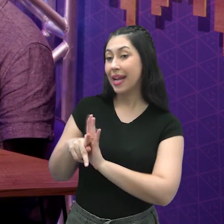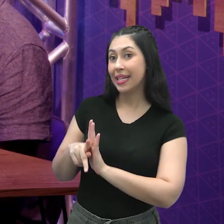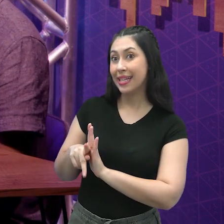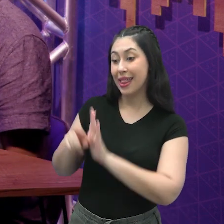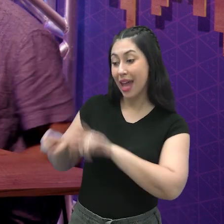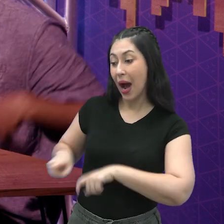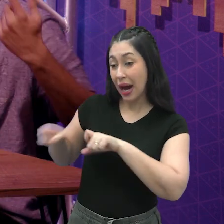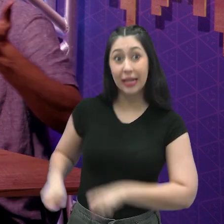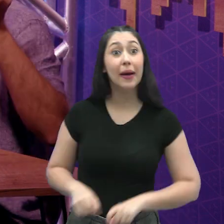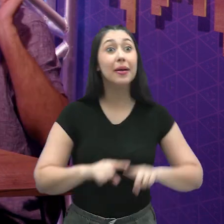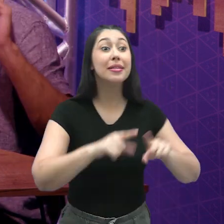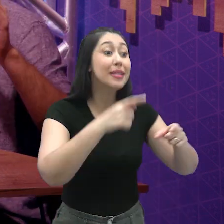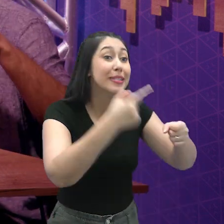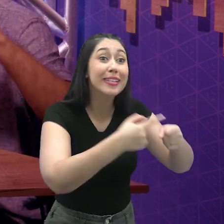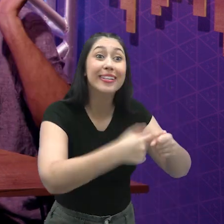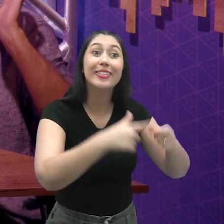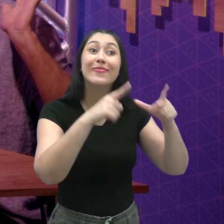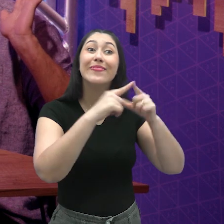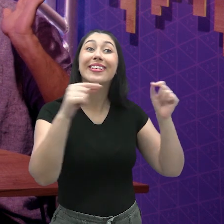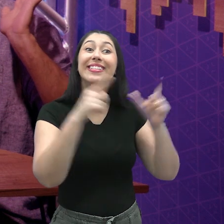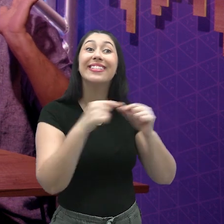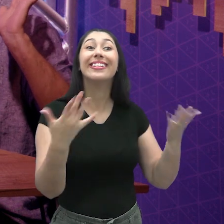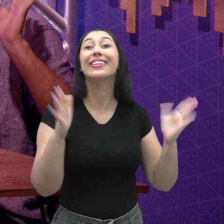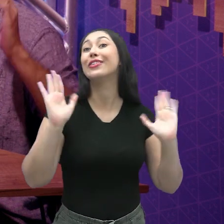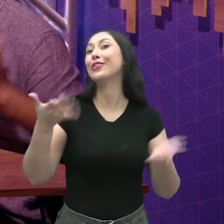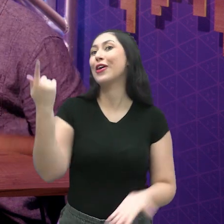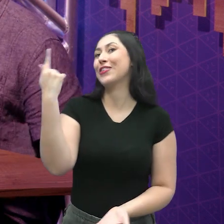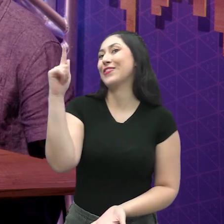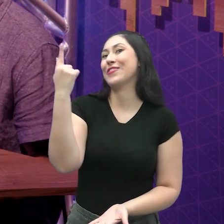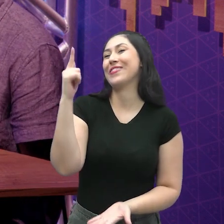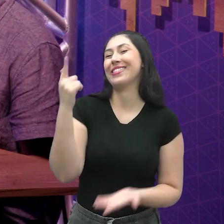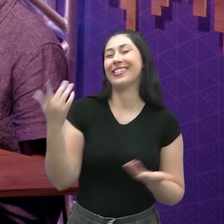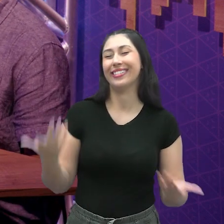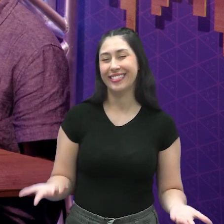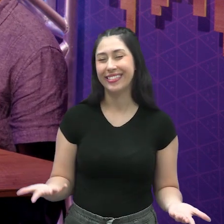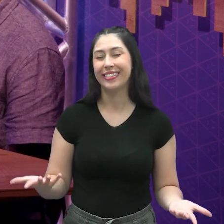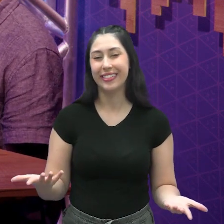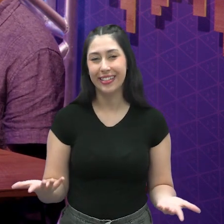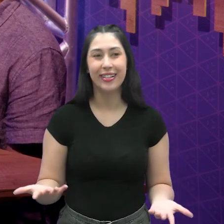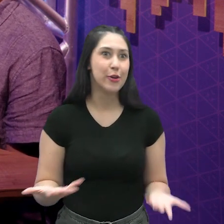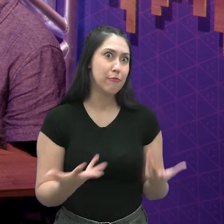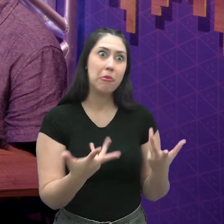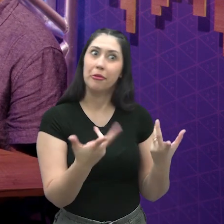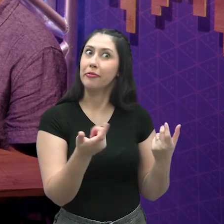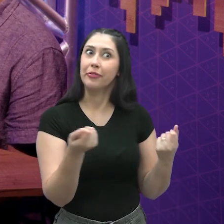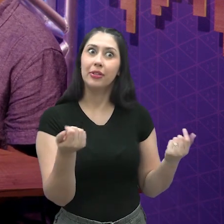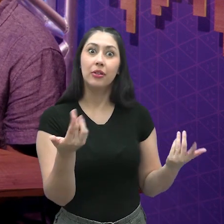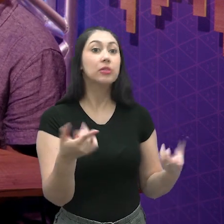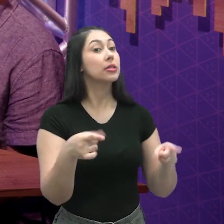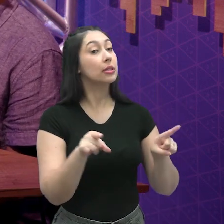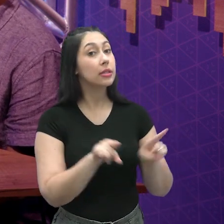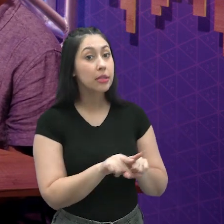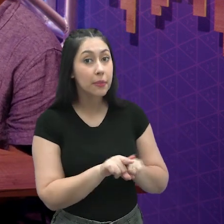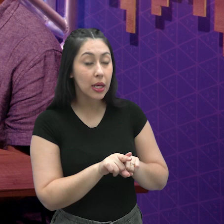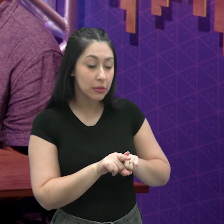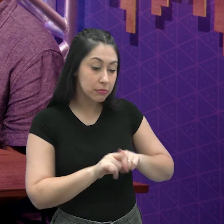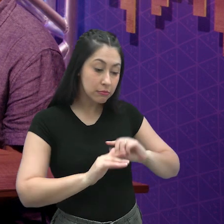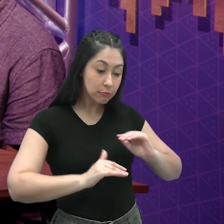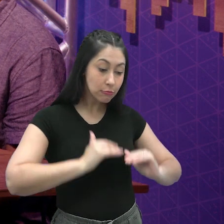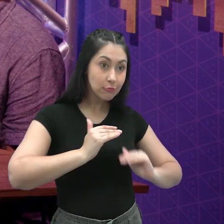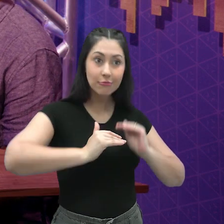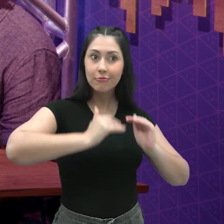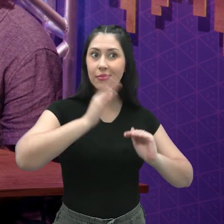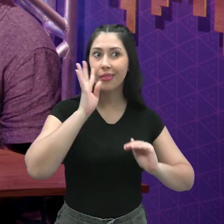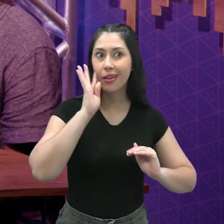ainda por cima. A gente falou, tá lá em Goiás já, né? Enfim... Sensacional. E aí essa evolução é